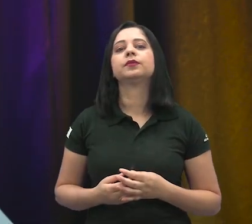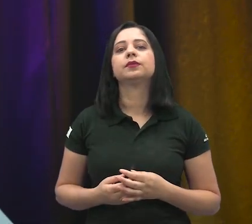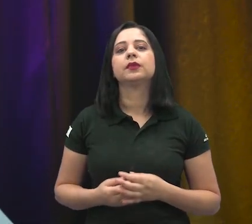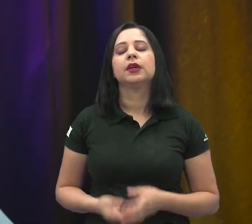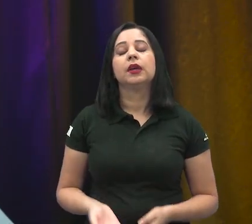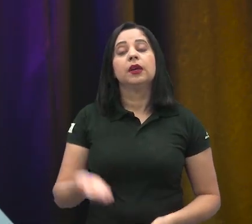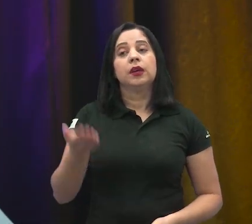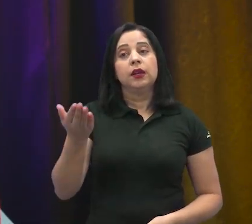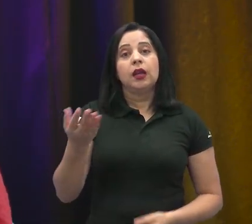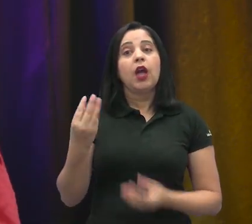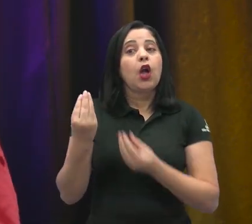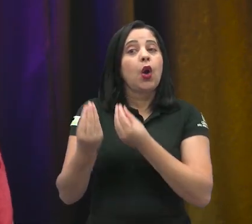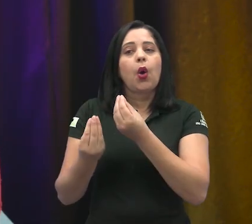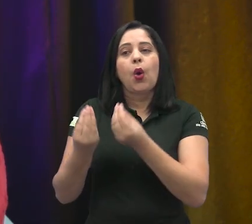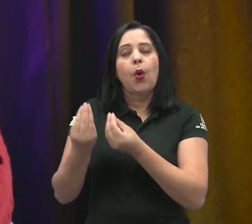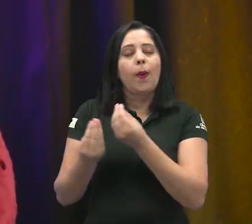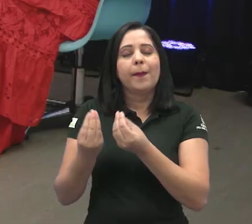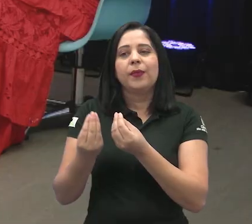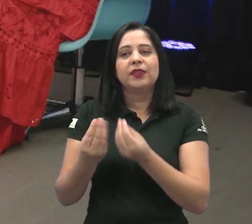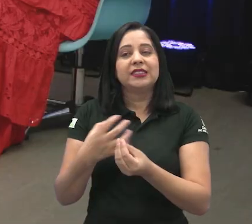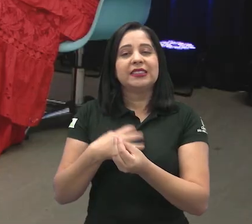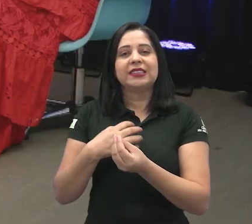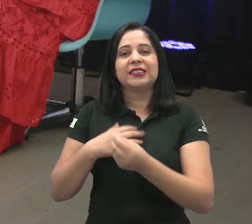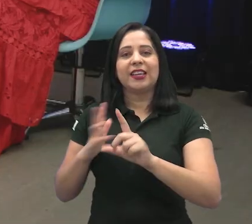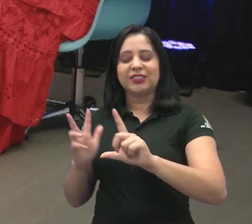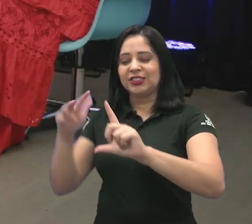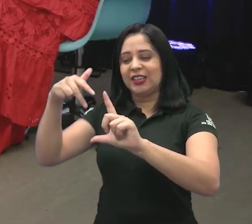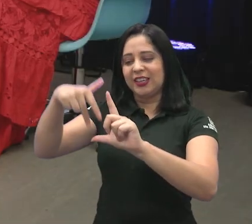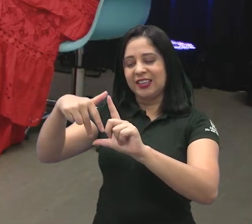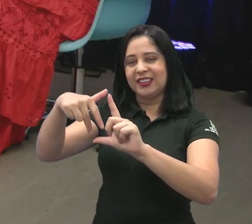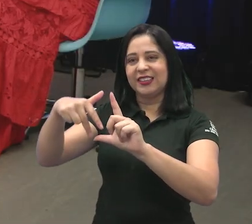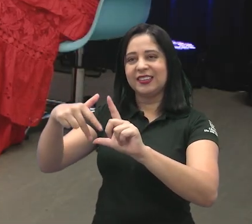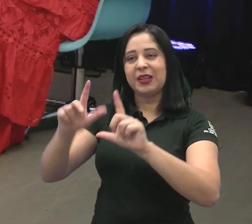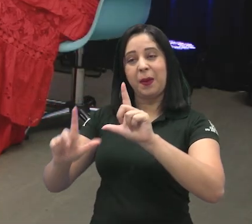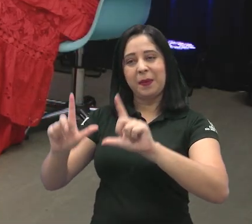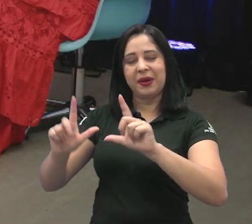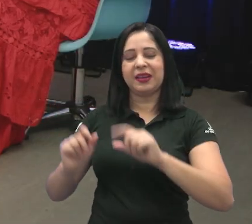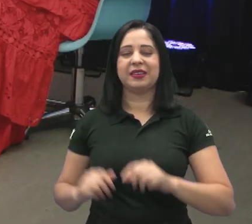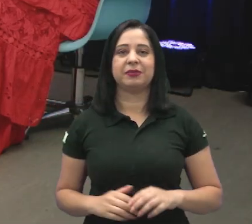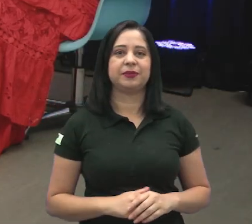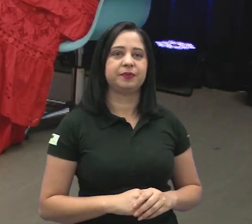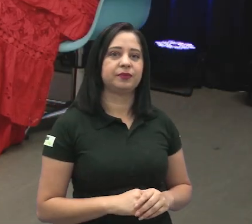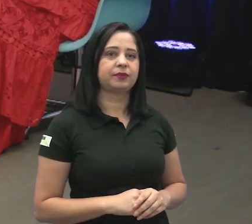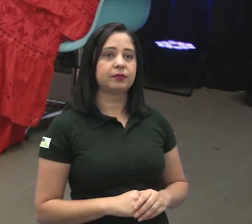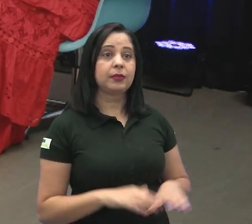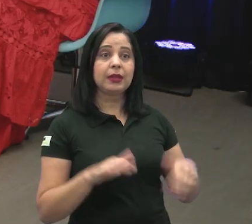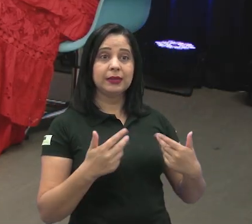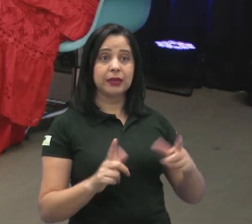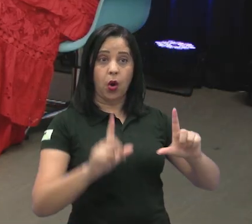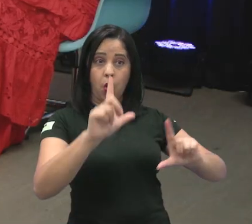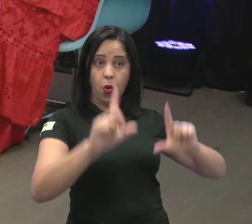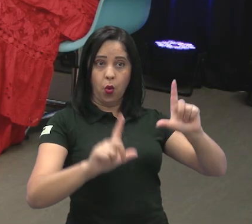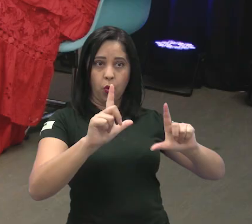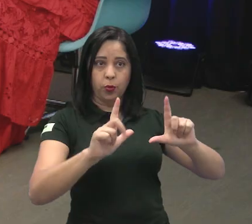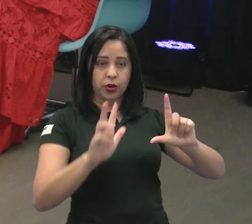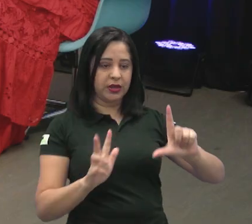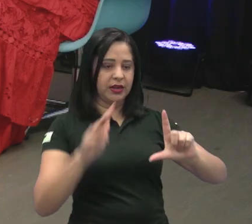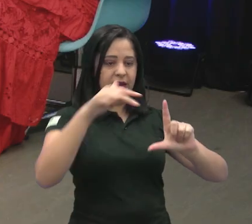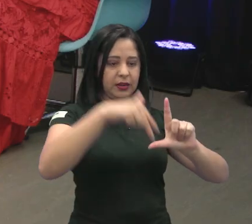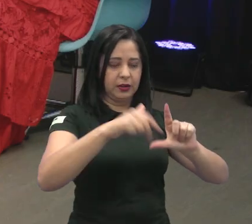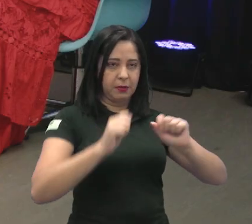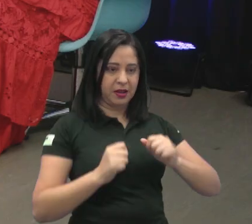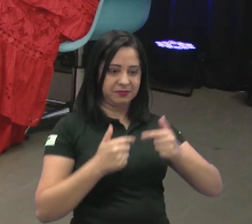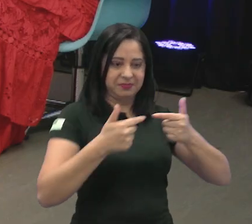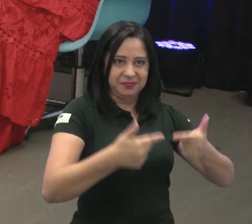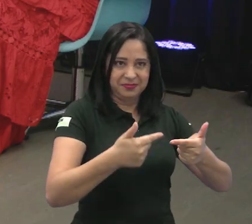para vocês estarem à frente desses programas? Por favor. Muito obrigada, Vieira. Olha, o Vozes do Bem está sendo um